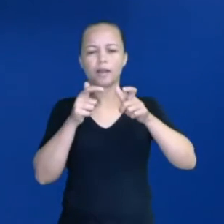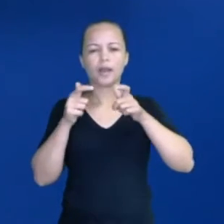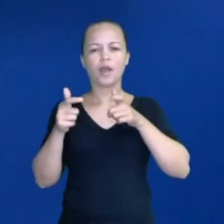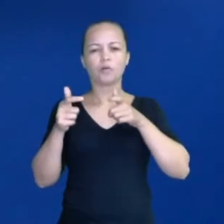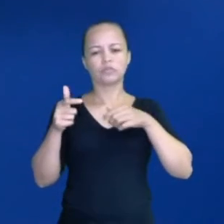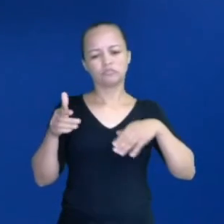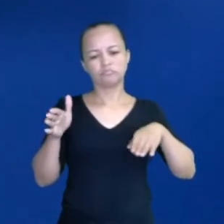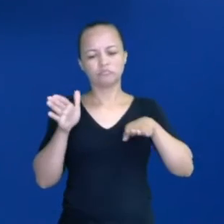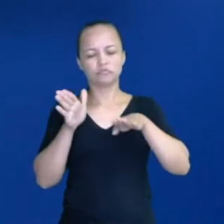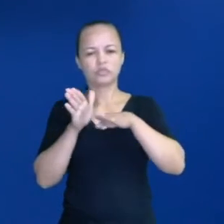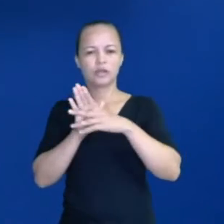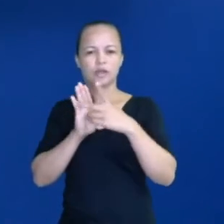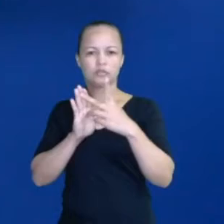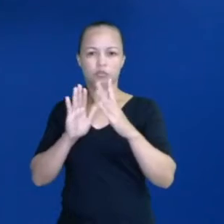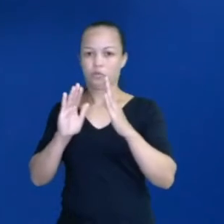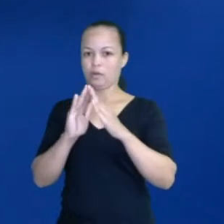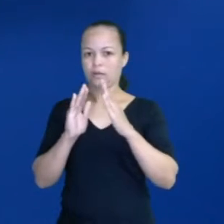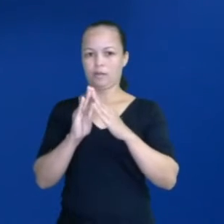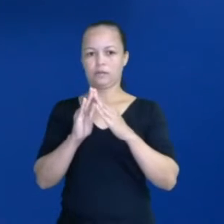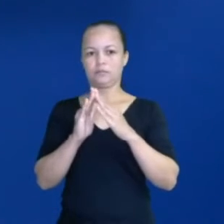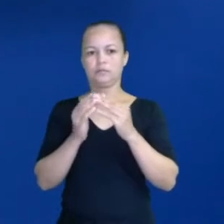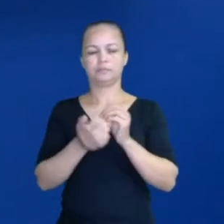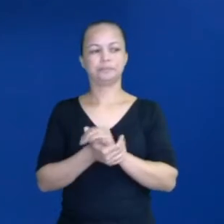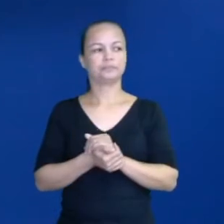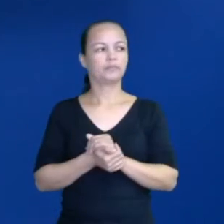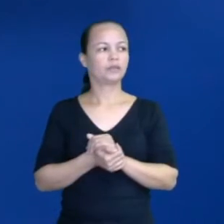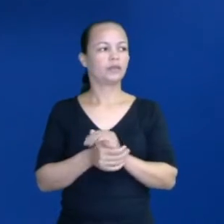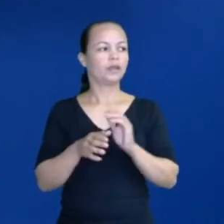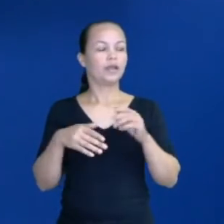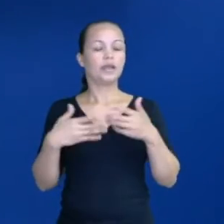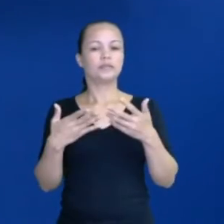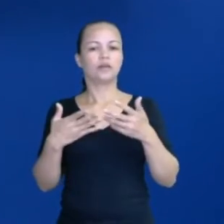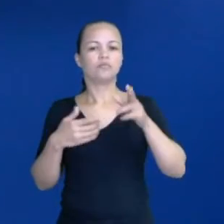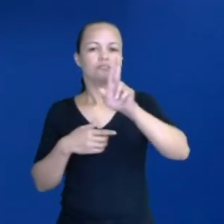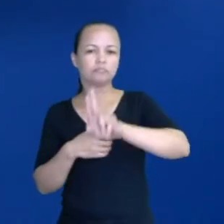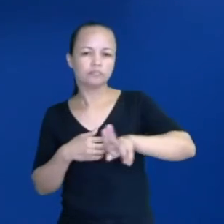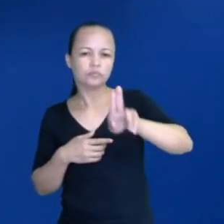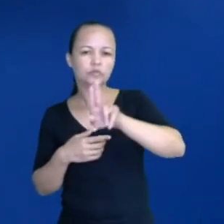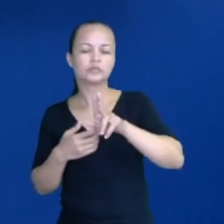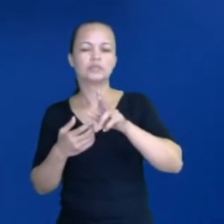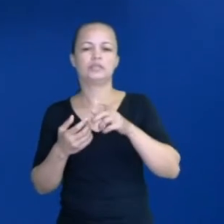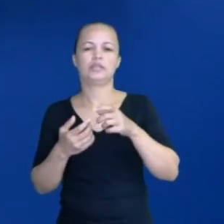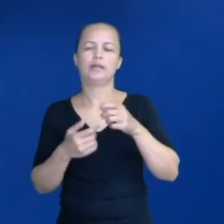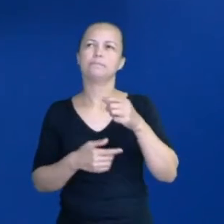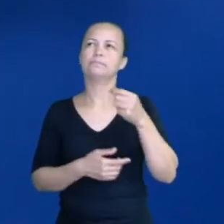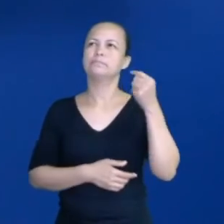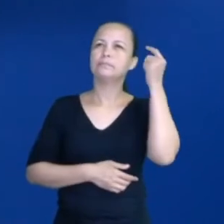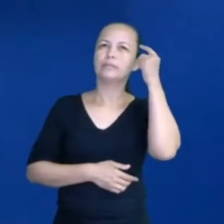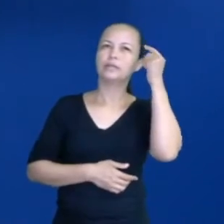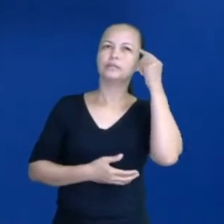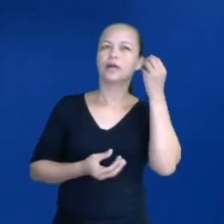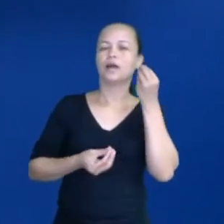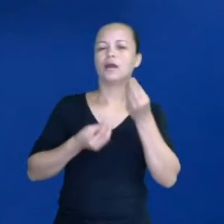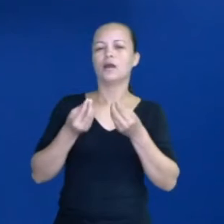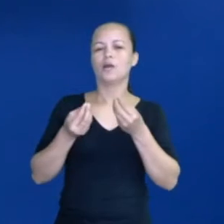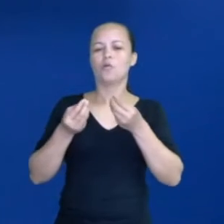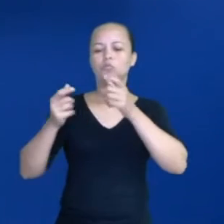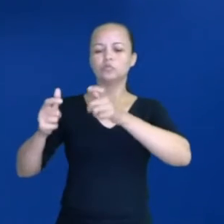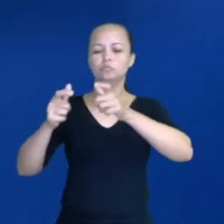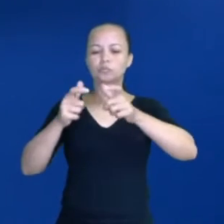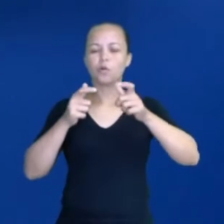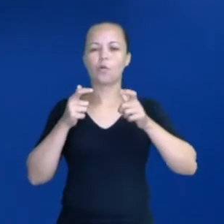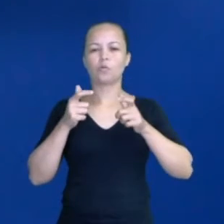até a sua casa? Então, você iria utilizar inconscientemente os pontos